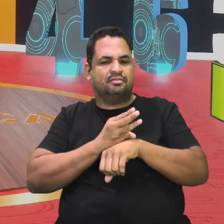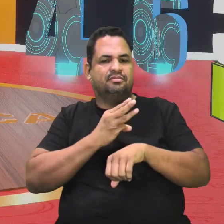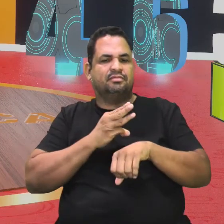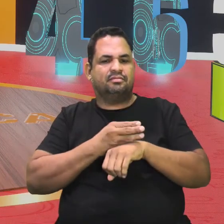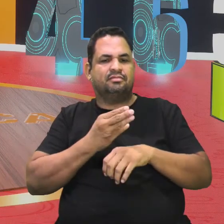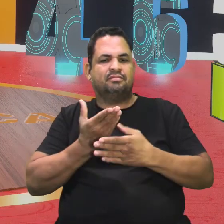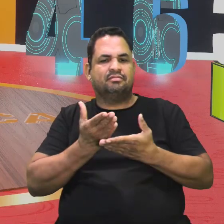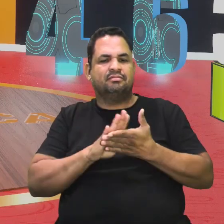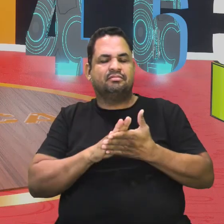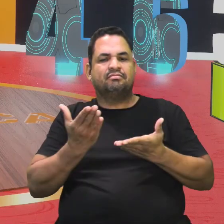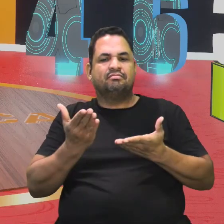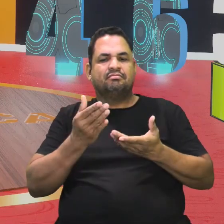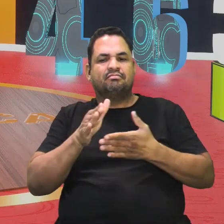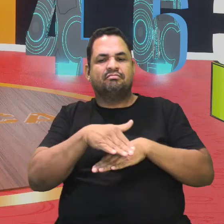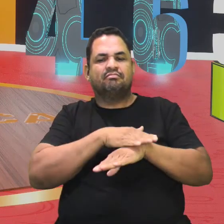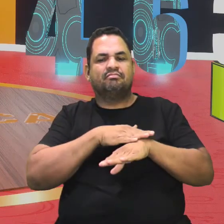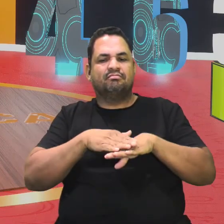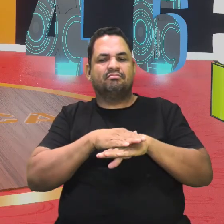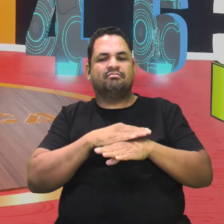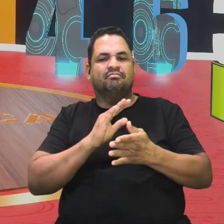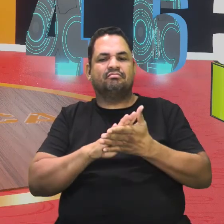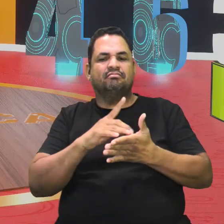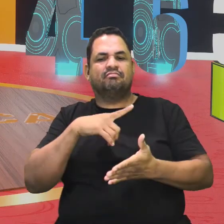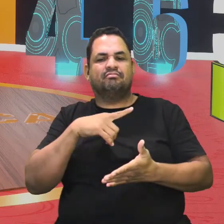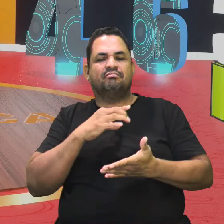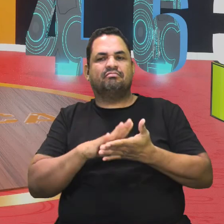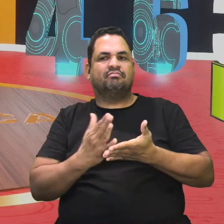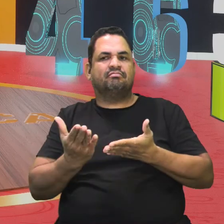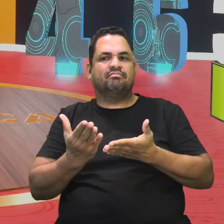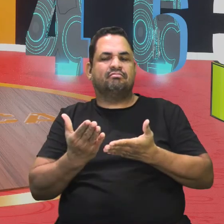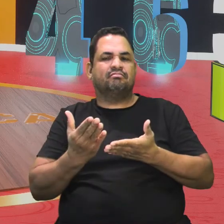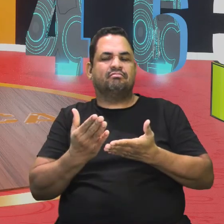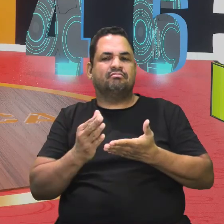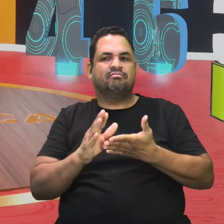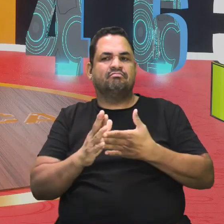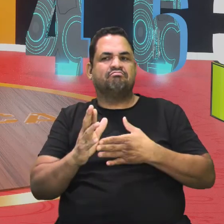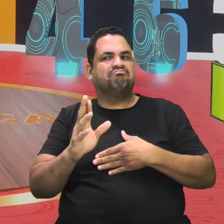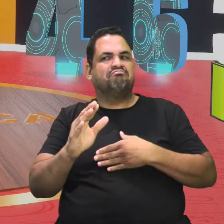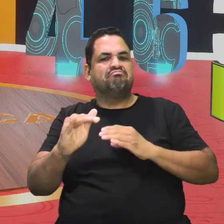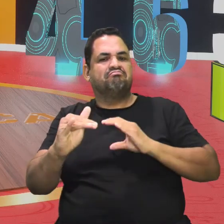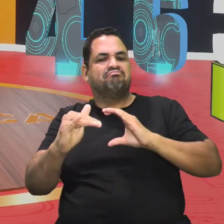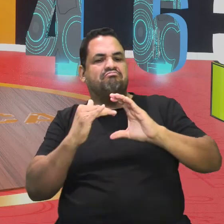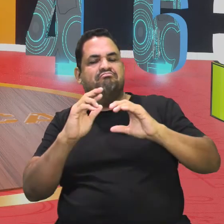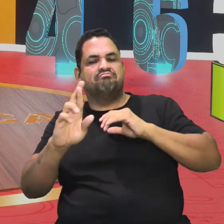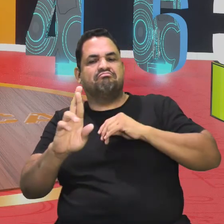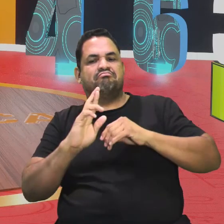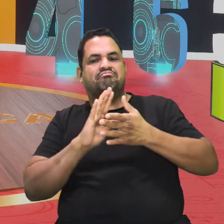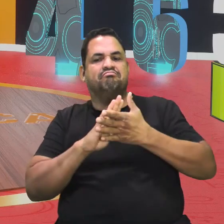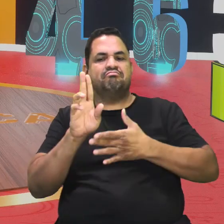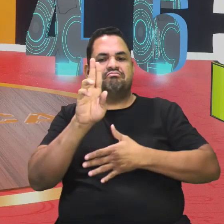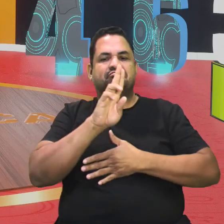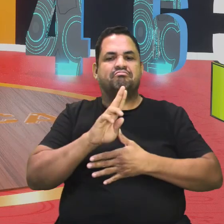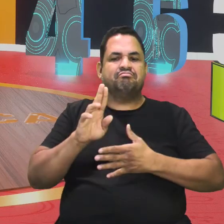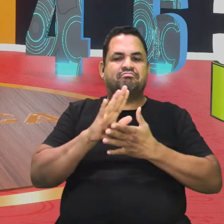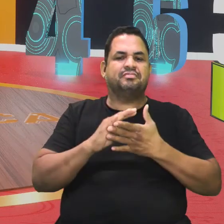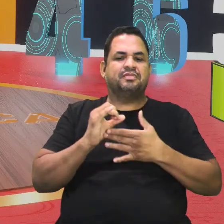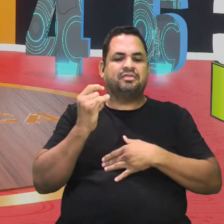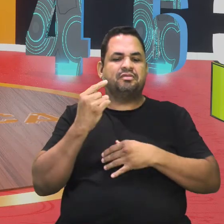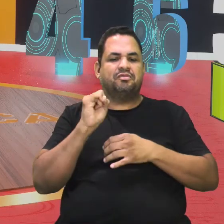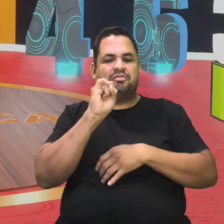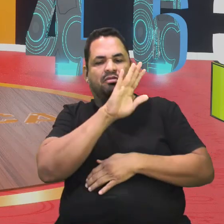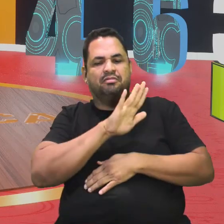manda uma figurinha, você já quer dizer muita coisa, né? Algumas respostas são dadas usando alguns emojis,